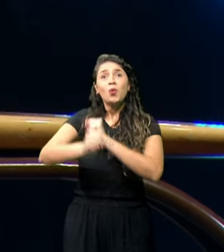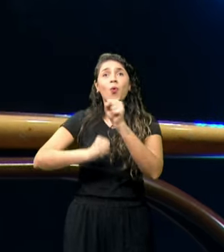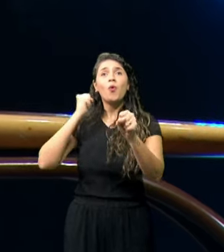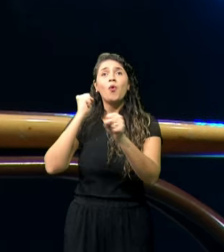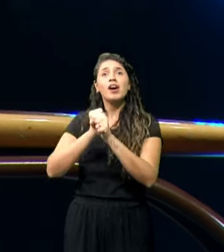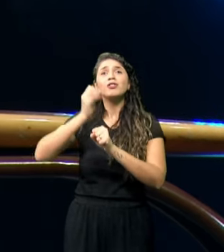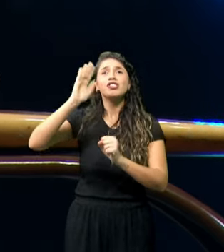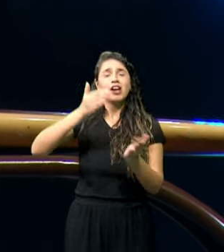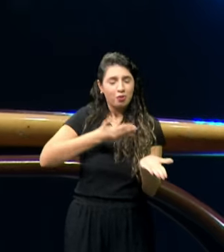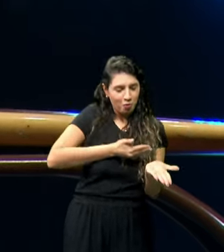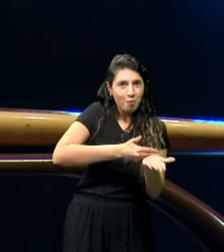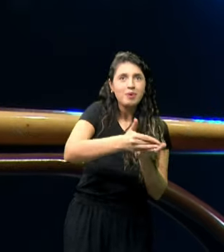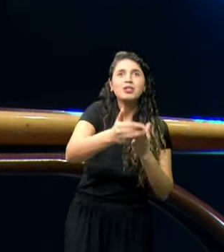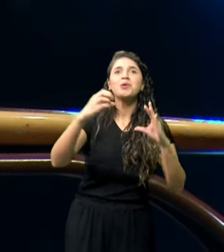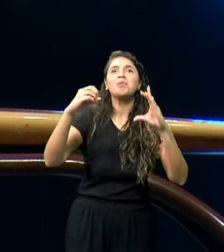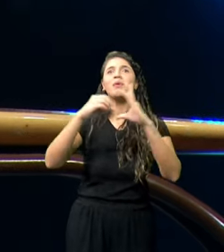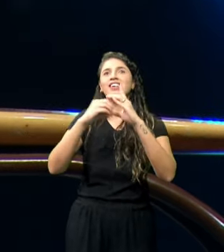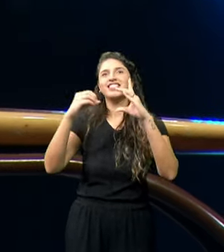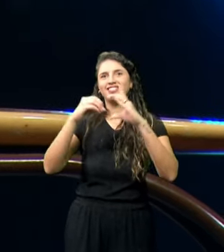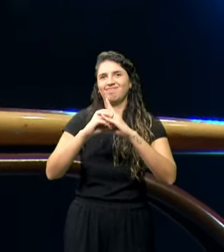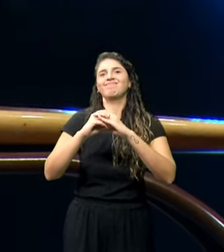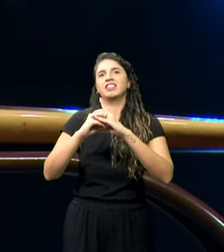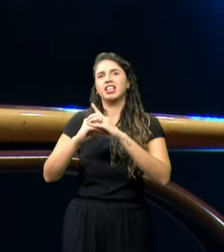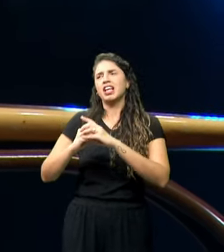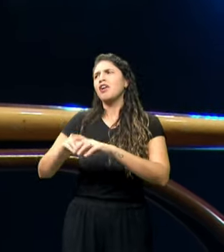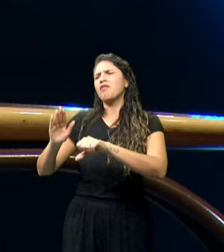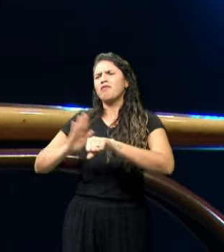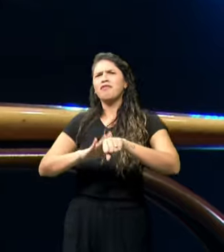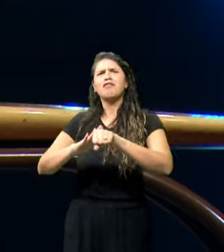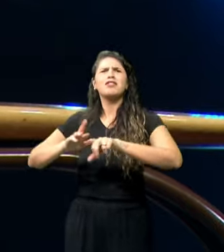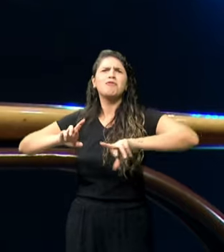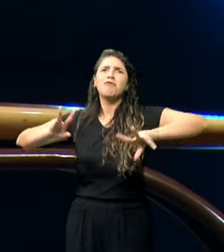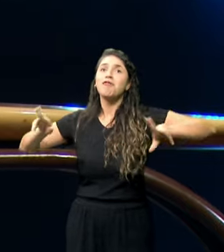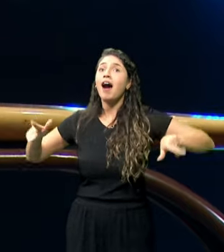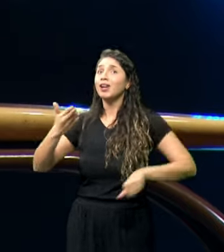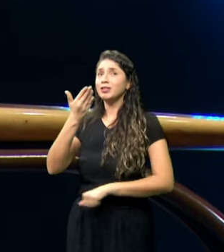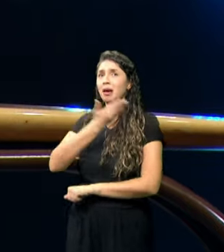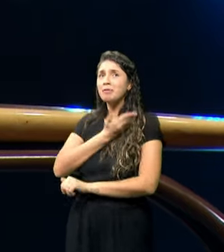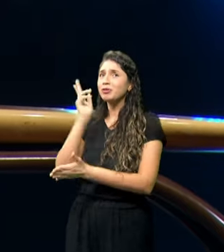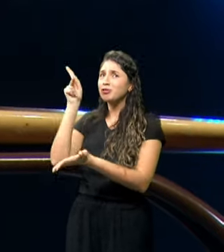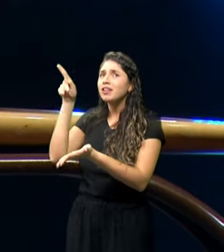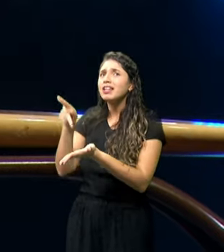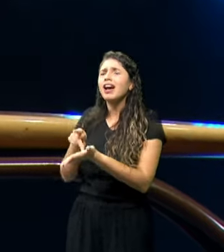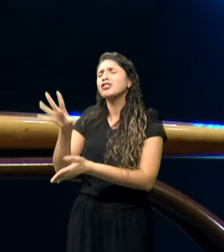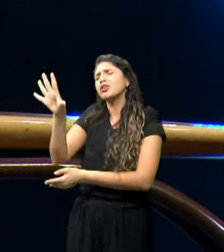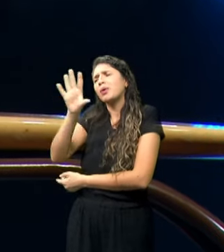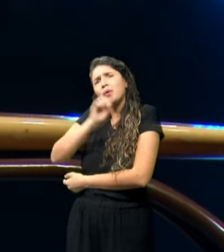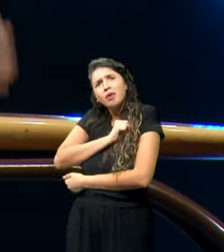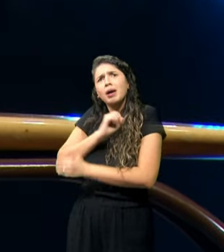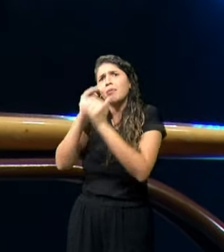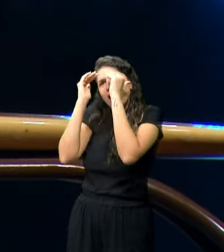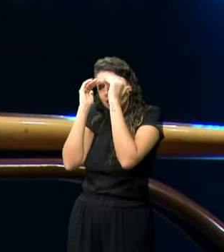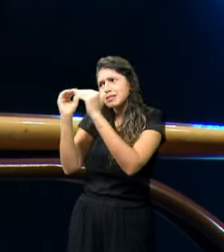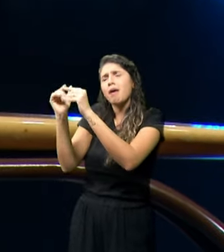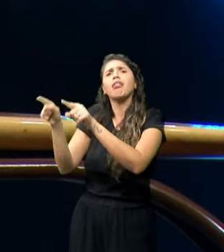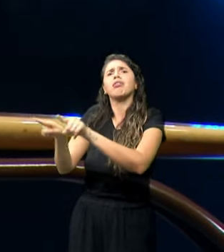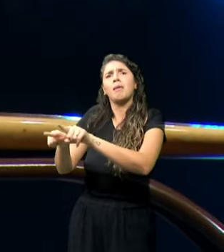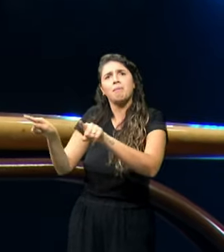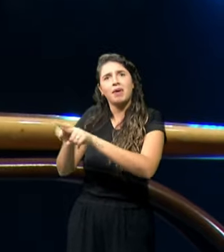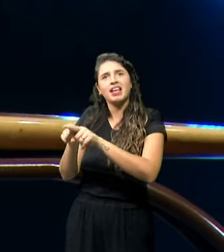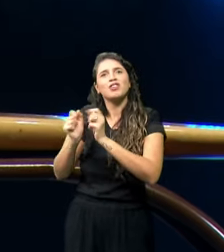ministério, e nesse tempo eu fiz amigos verdadeiros, amigos que eu amo, que eu respeito, que eu carrego